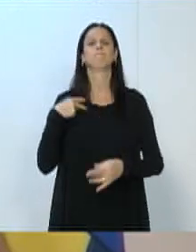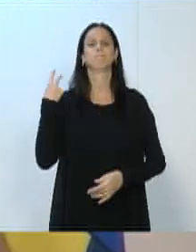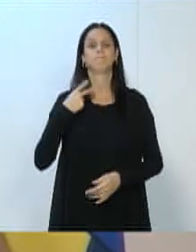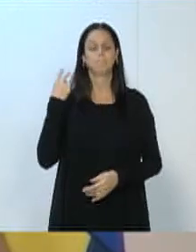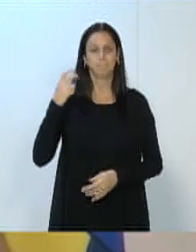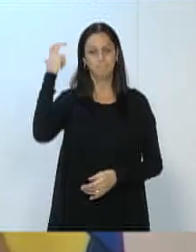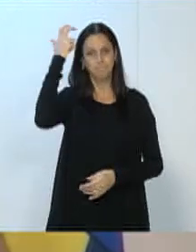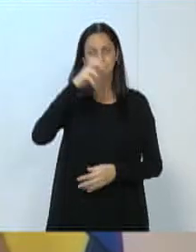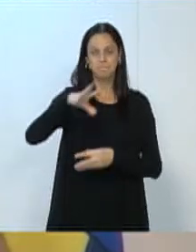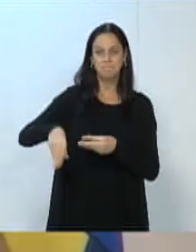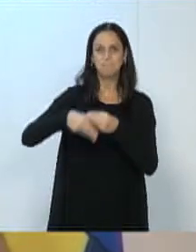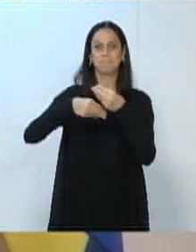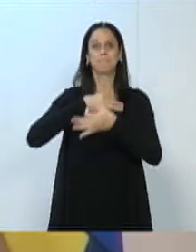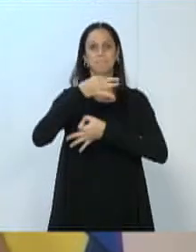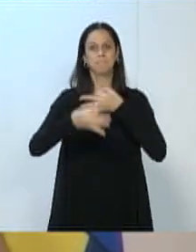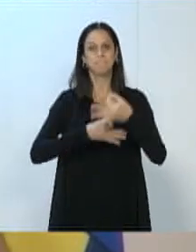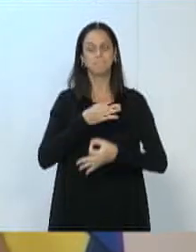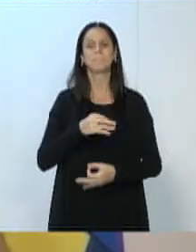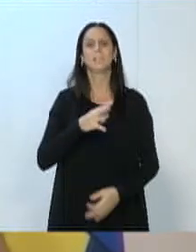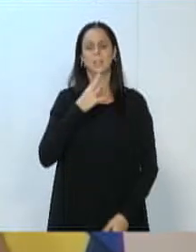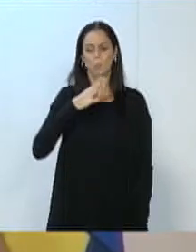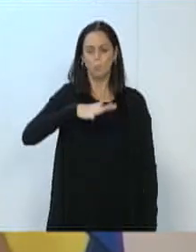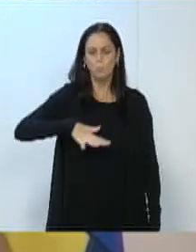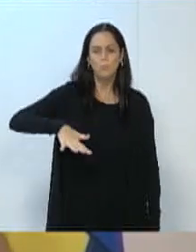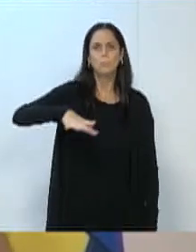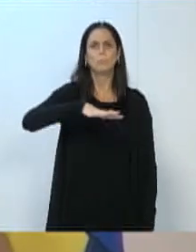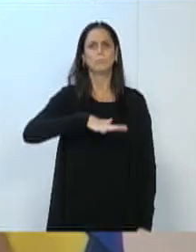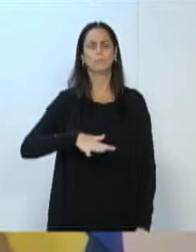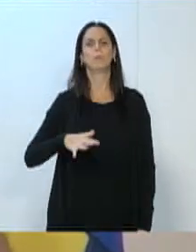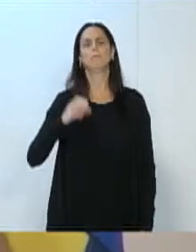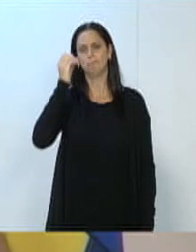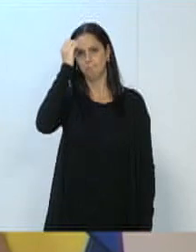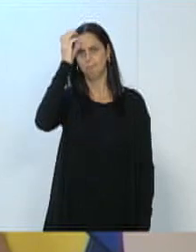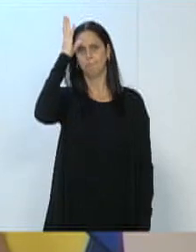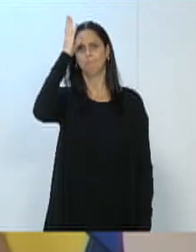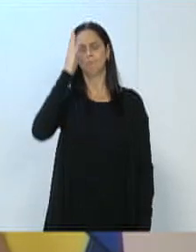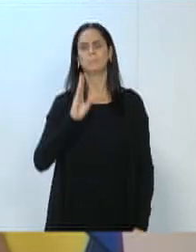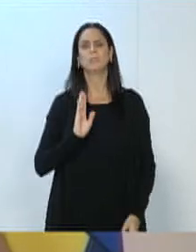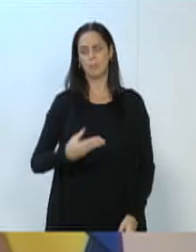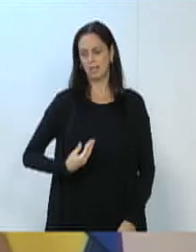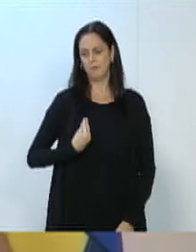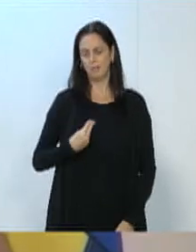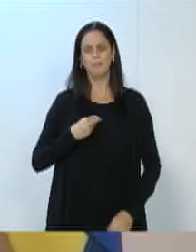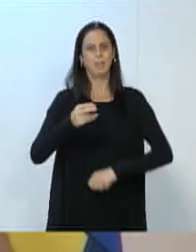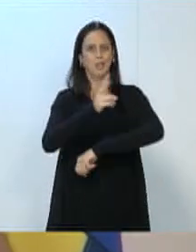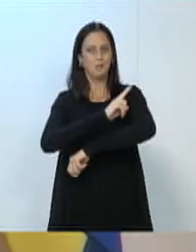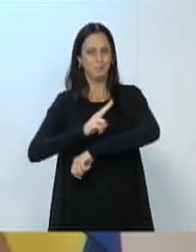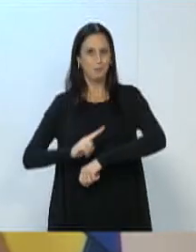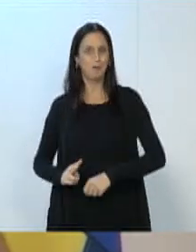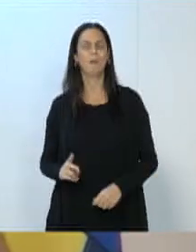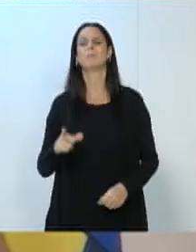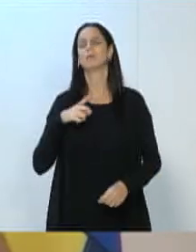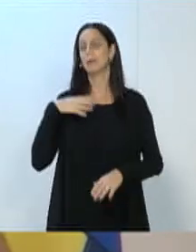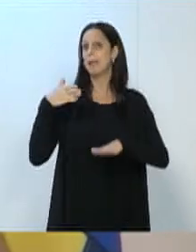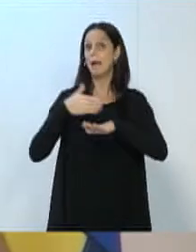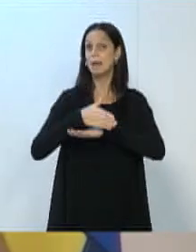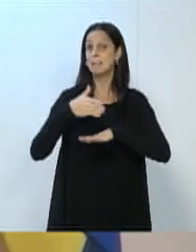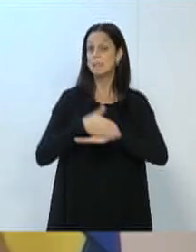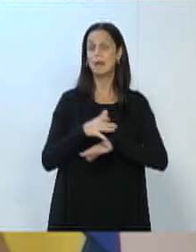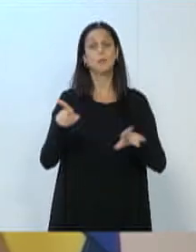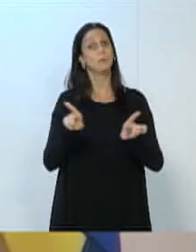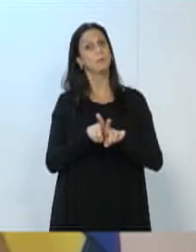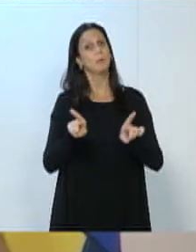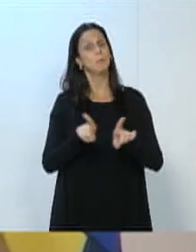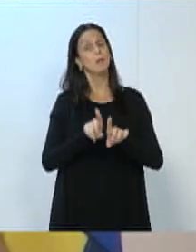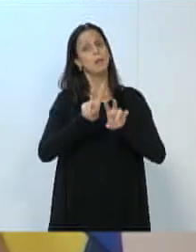Vereador alemão que tem um grande conhecimento nessa área que vive ali no rosta e também tem um acesso é com